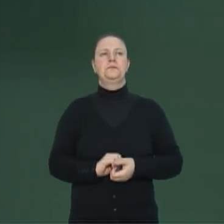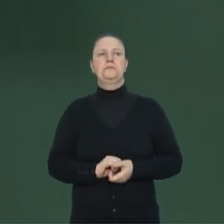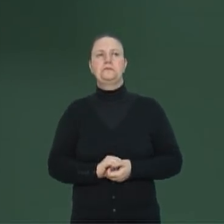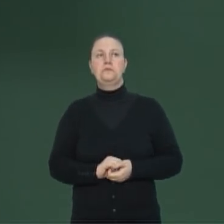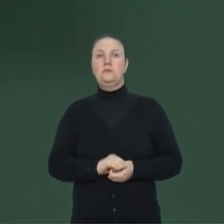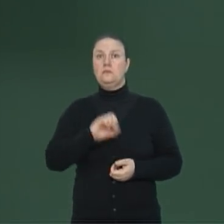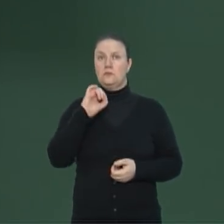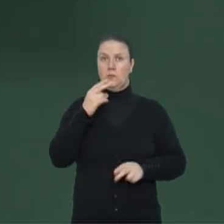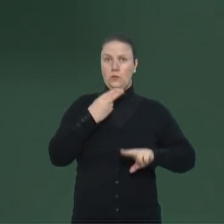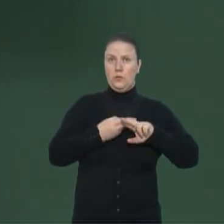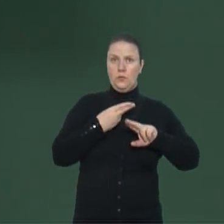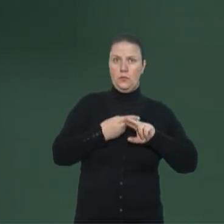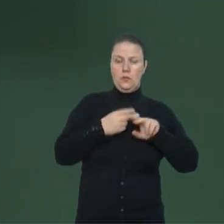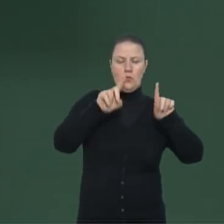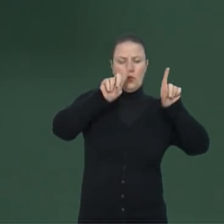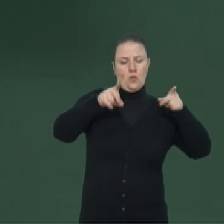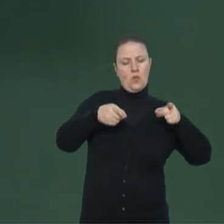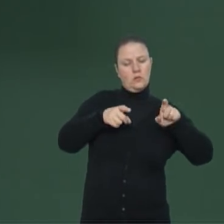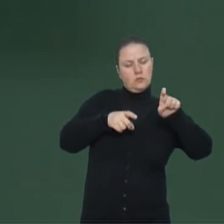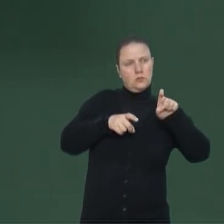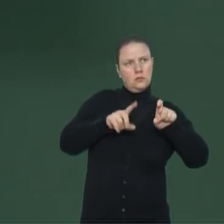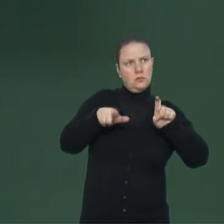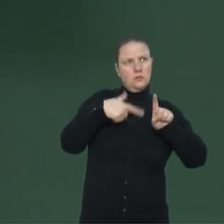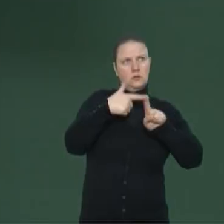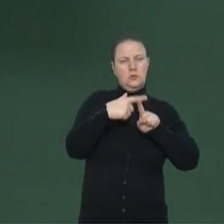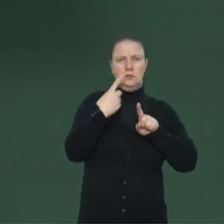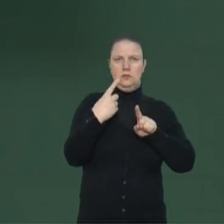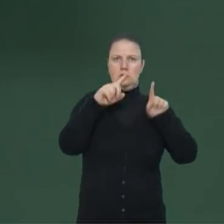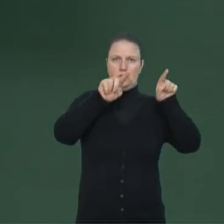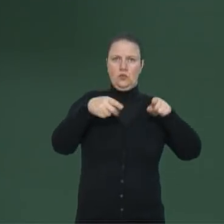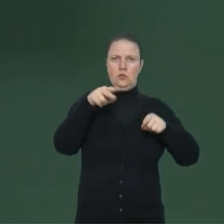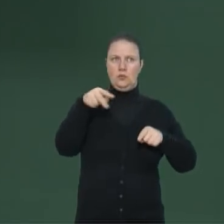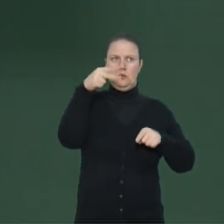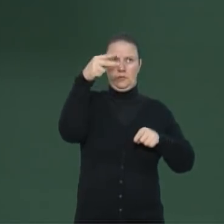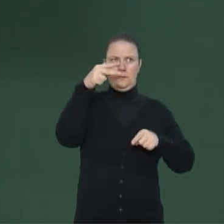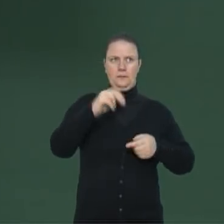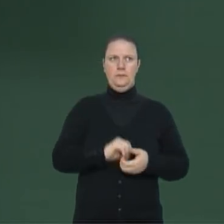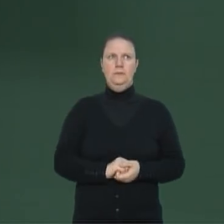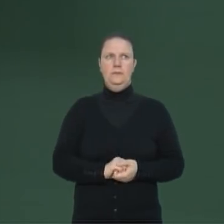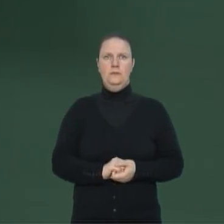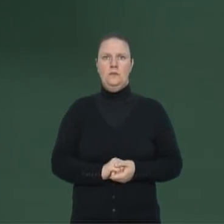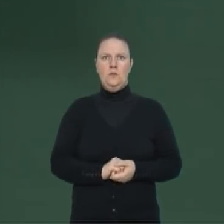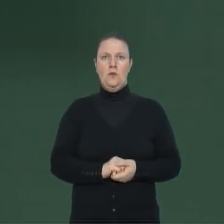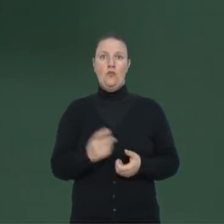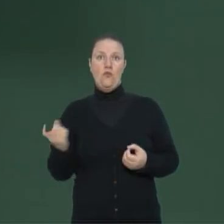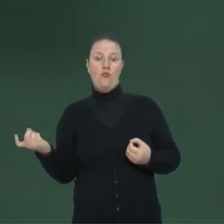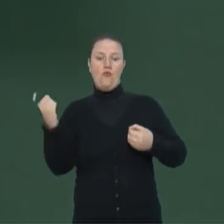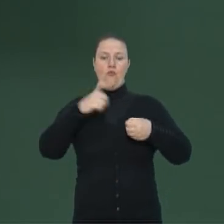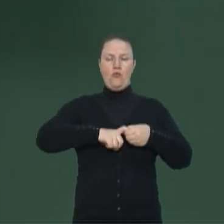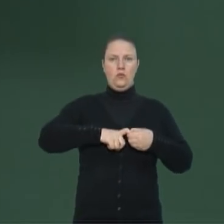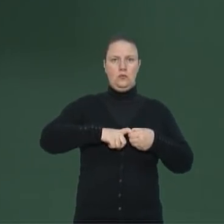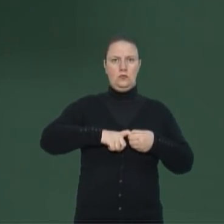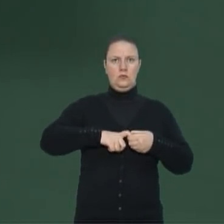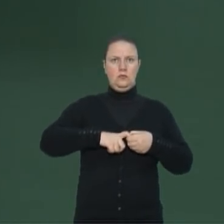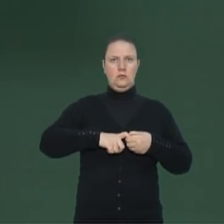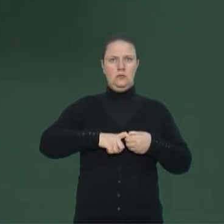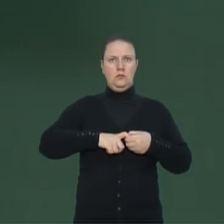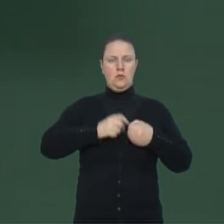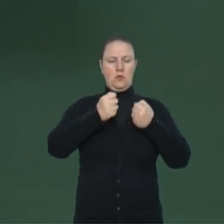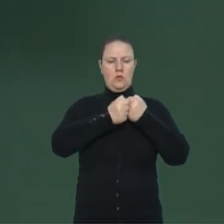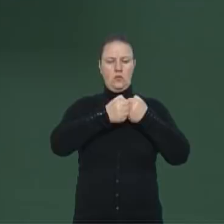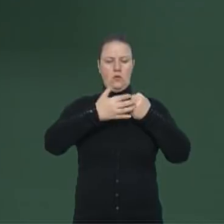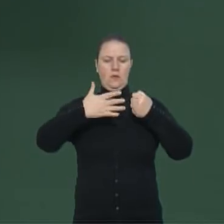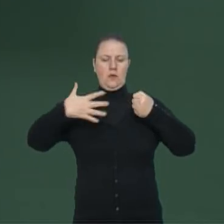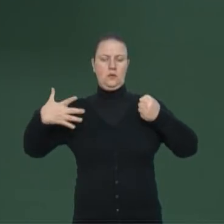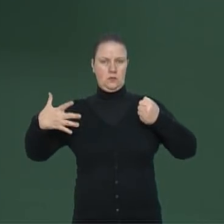você usar o produto notável aqui, você vai perceber que vai voltar para cima, ok? A gente está fazendo a volta do produto notável, a gente está fatorando,